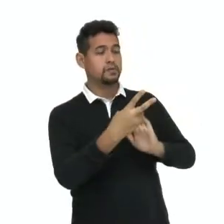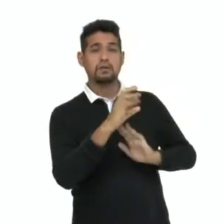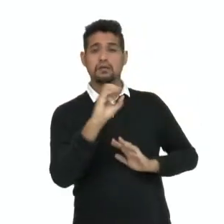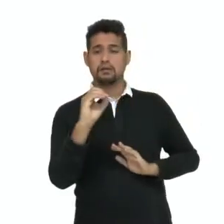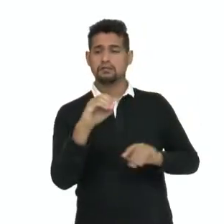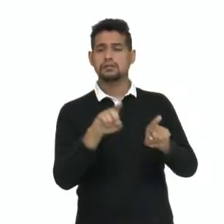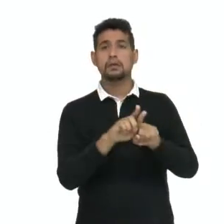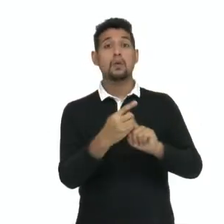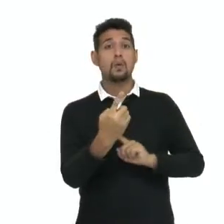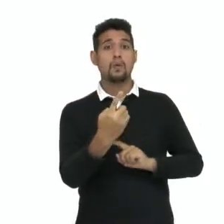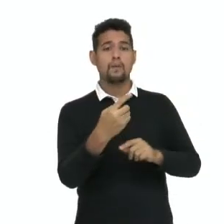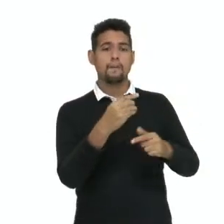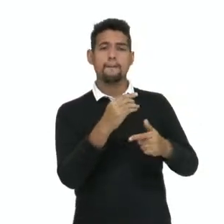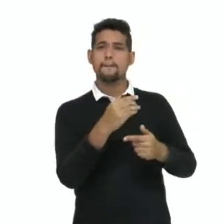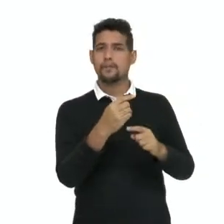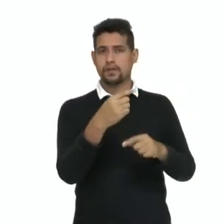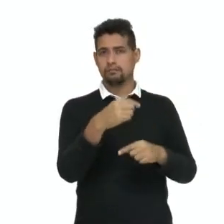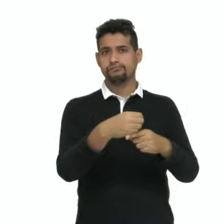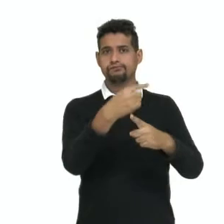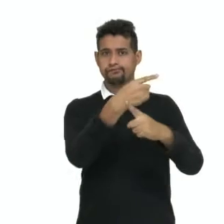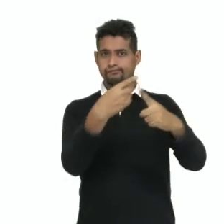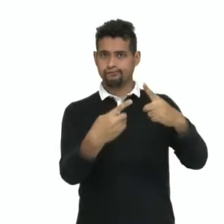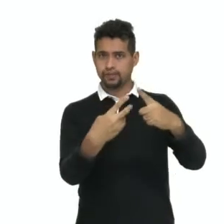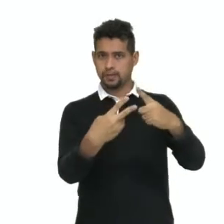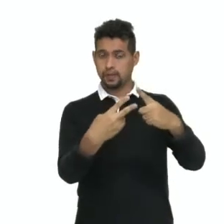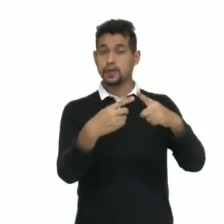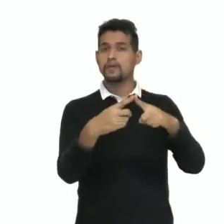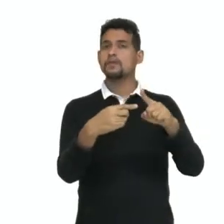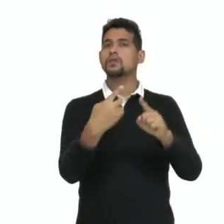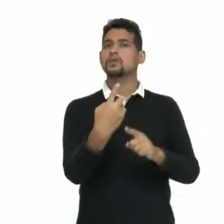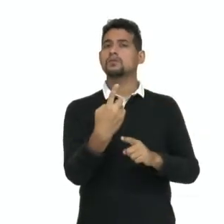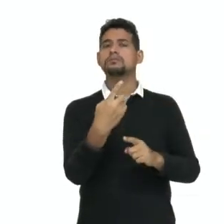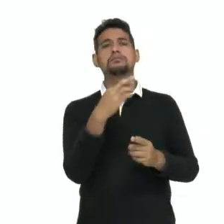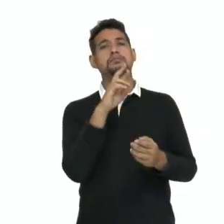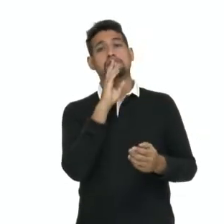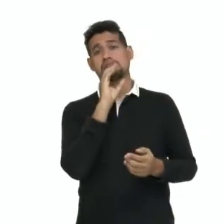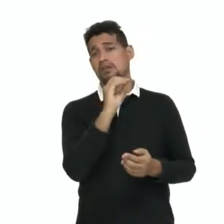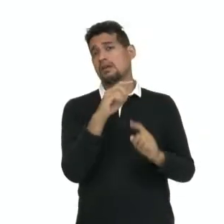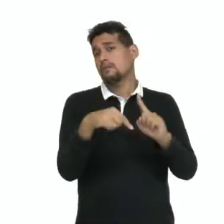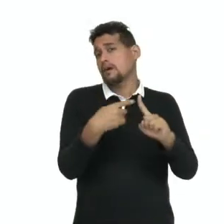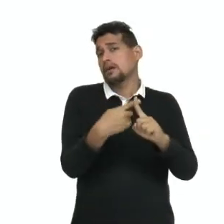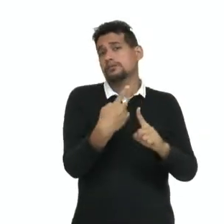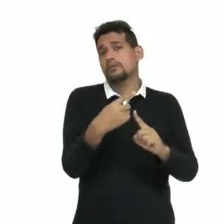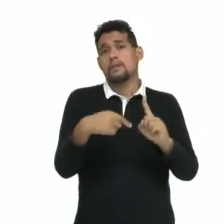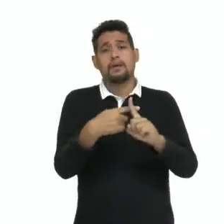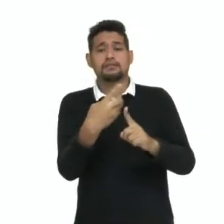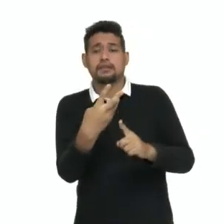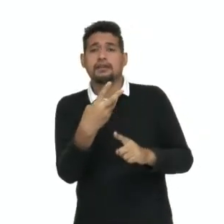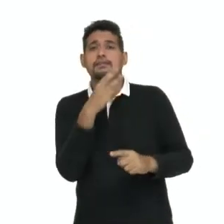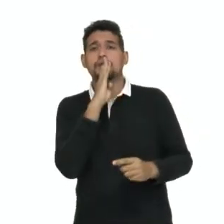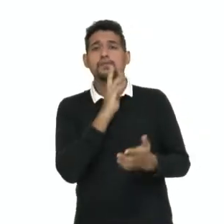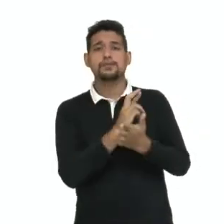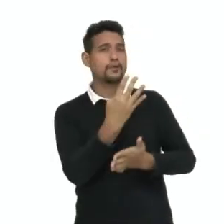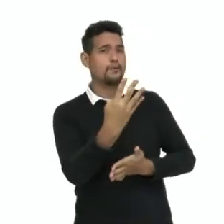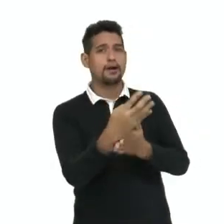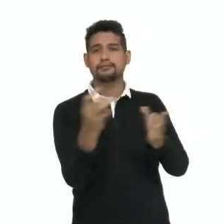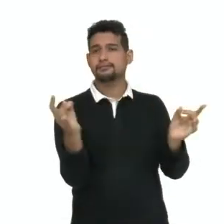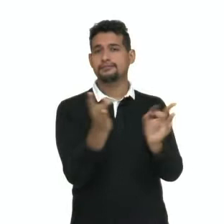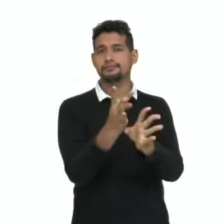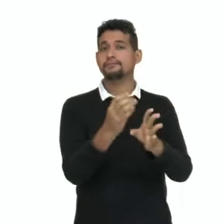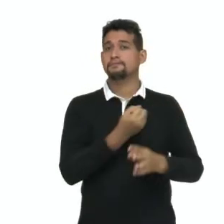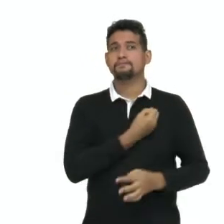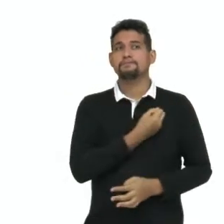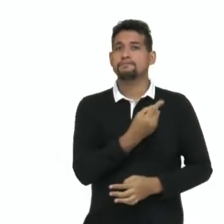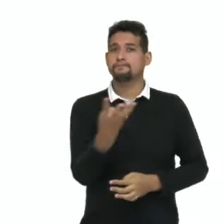0. 1 meio vezes 2, 1, mais 3. 0 mais 1 mais 3, 4. Já resolvemos o numerador.